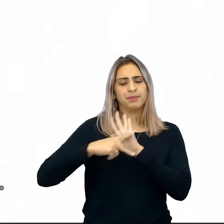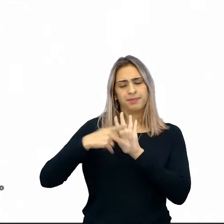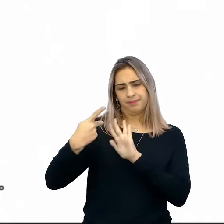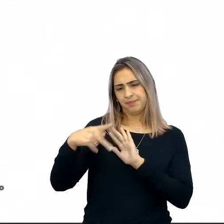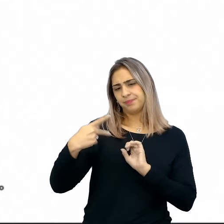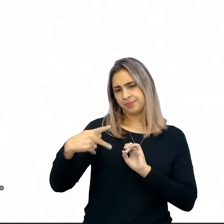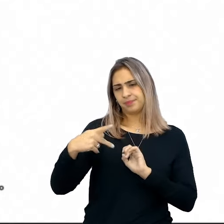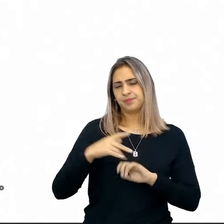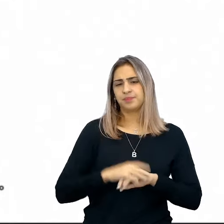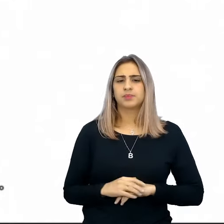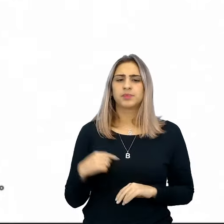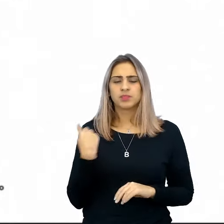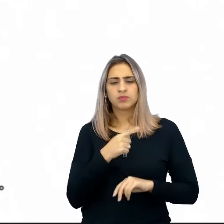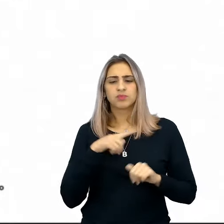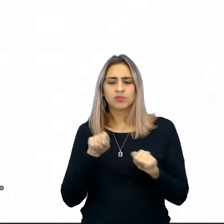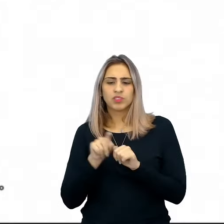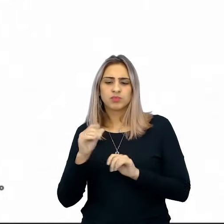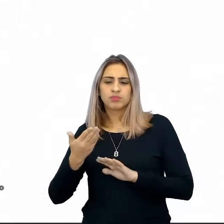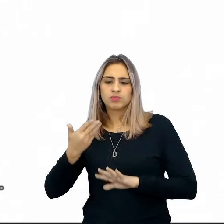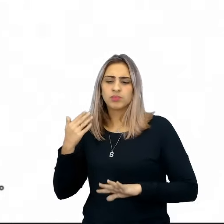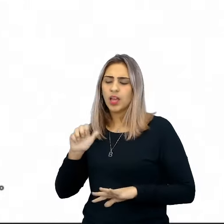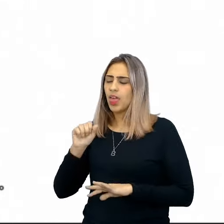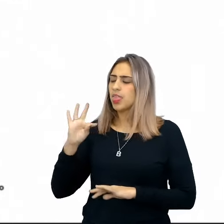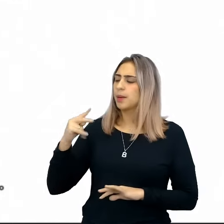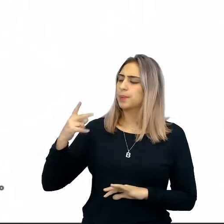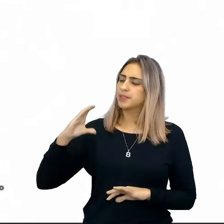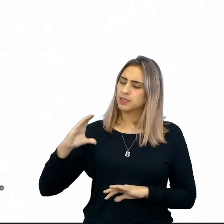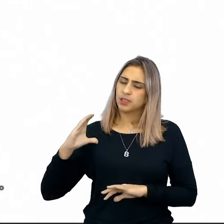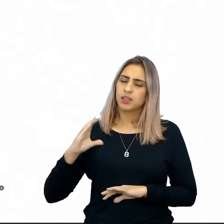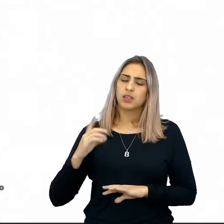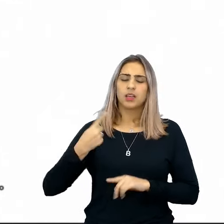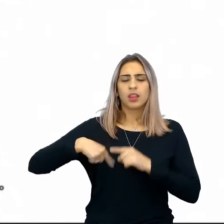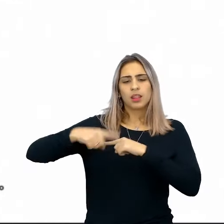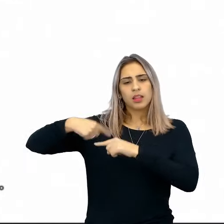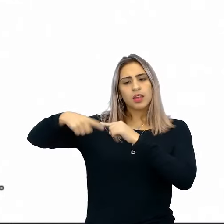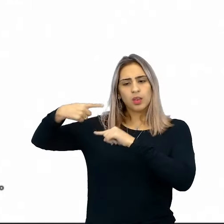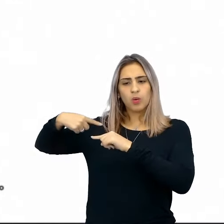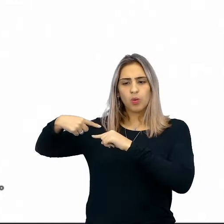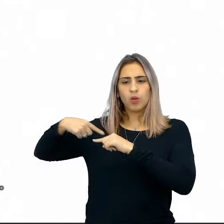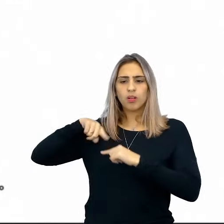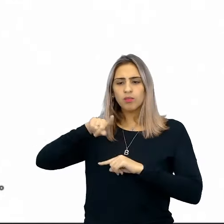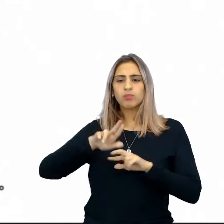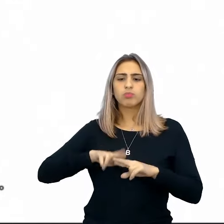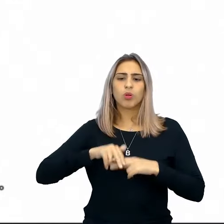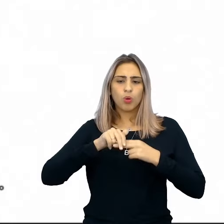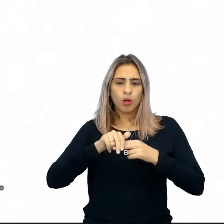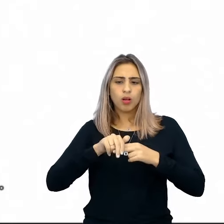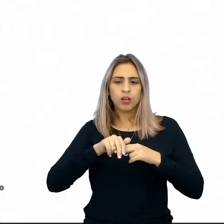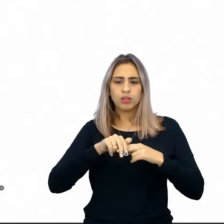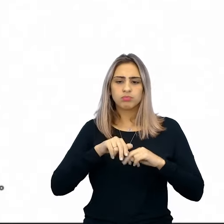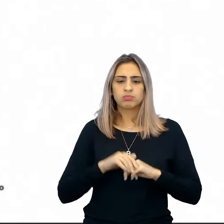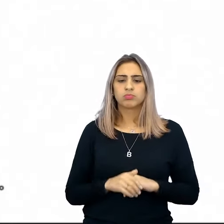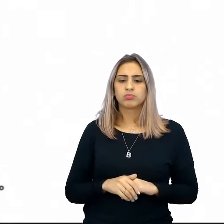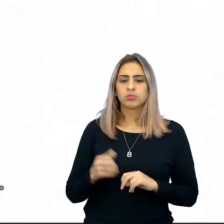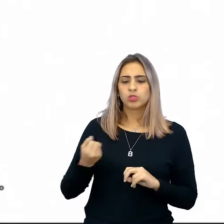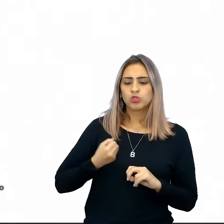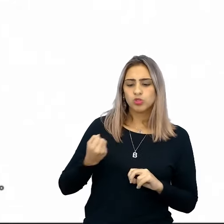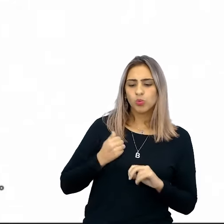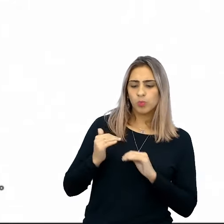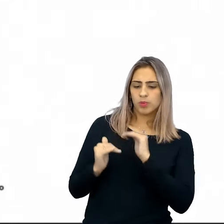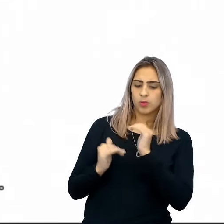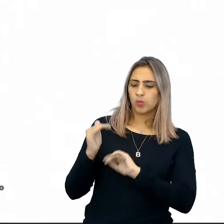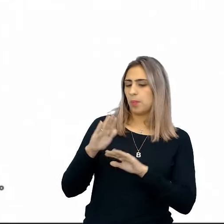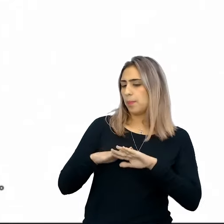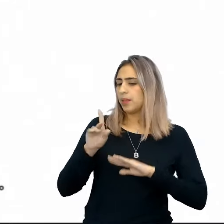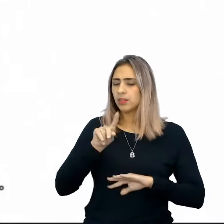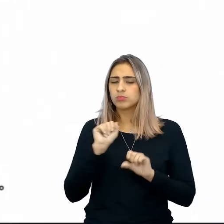gente fez recentemente uma TPC, o anterior a esse, que foi justamente sobre a sondagem de números, né? Mas